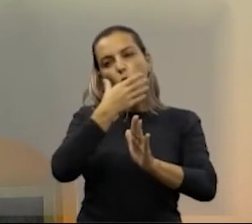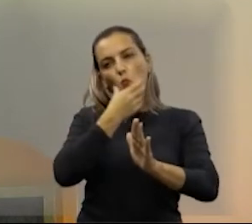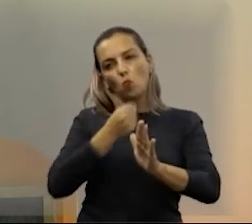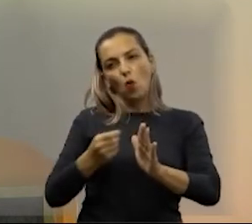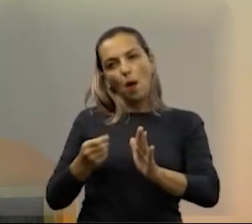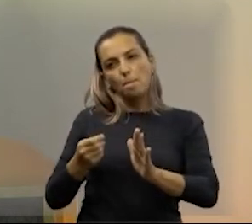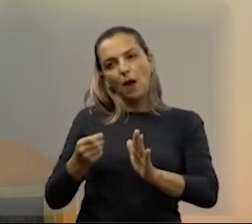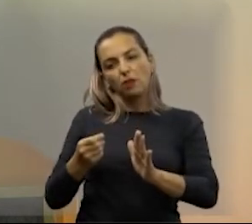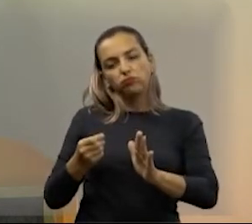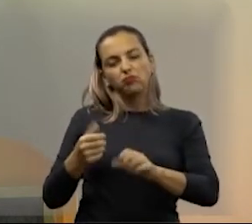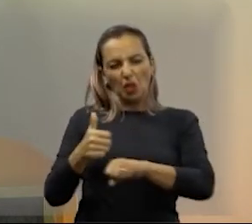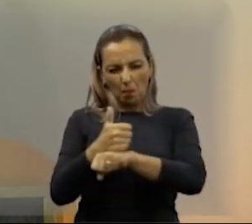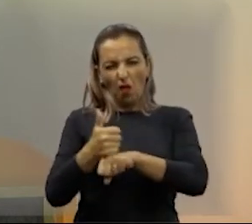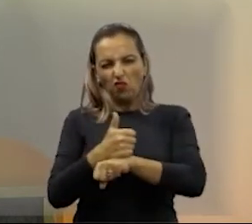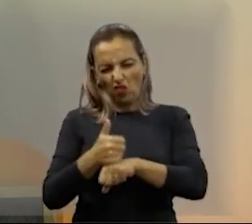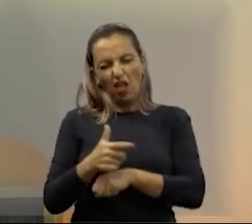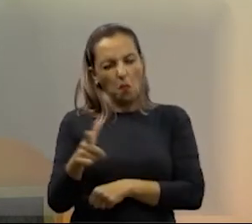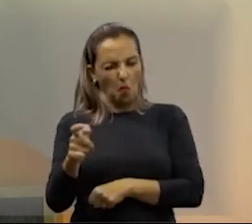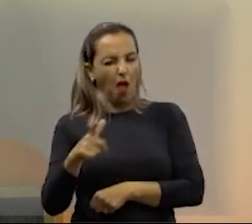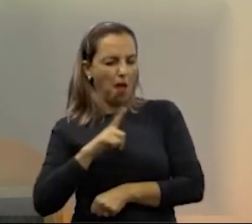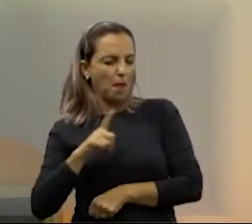profissionalizado. Isso é fato.